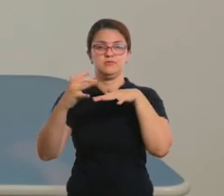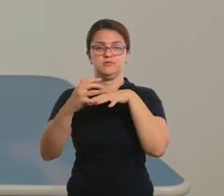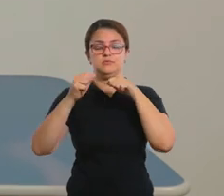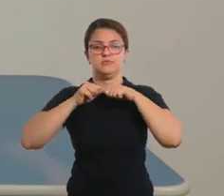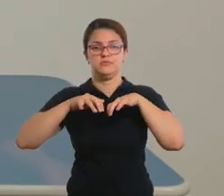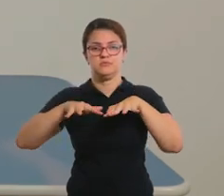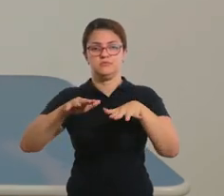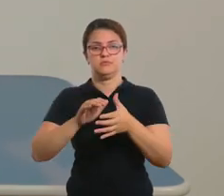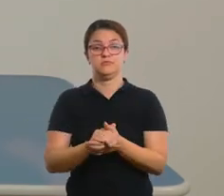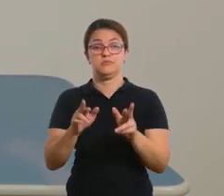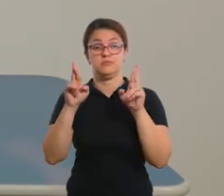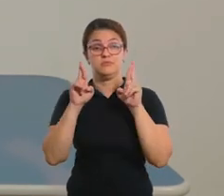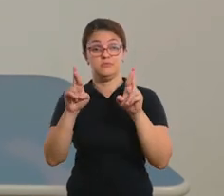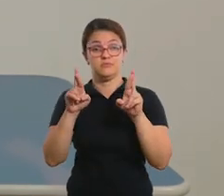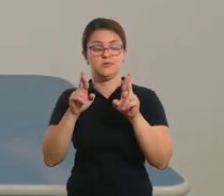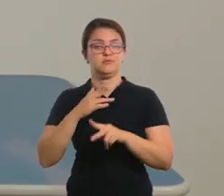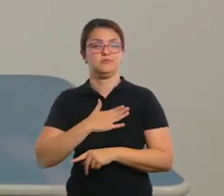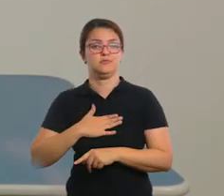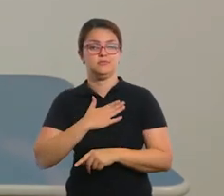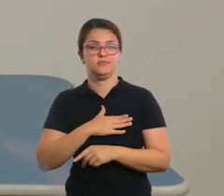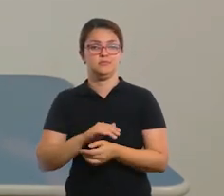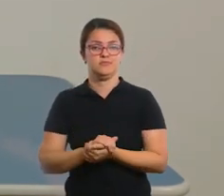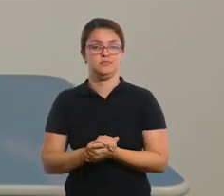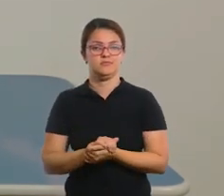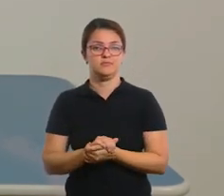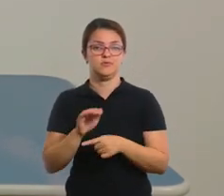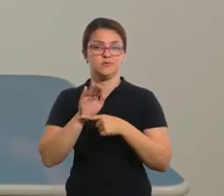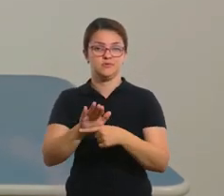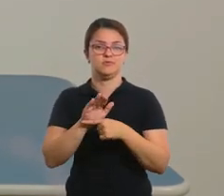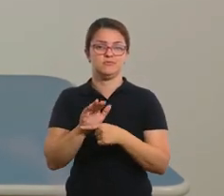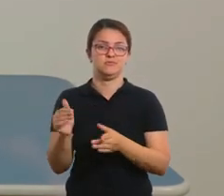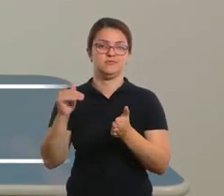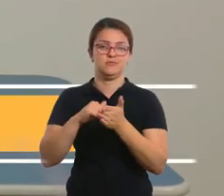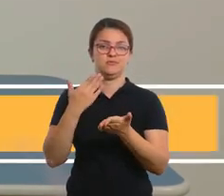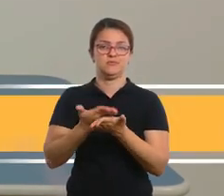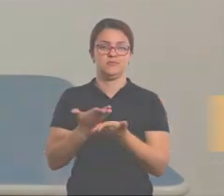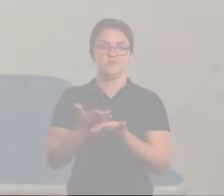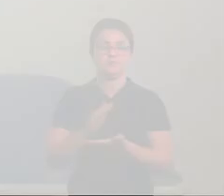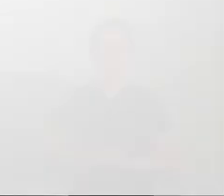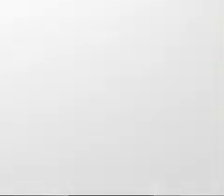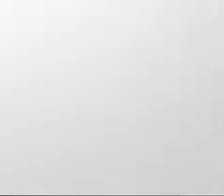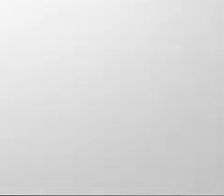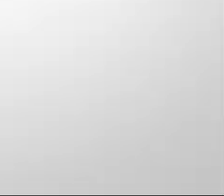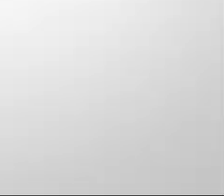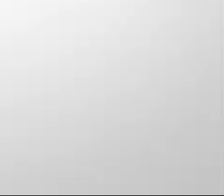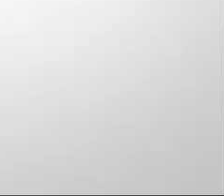nas redes sociais. Eu espero que vocês tenham gostado e que eu tenha ajudado. Até lá!